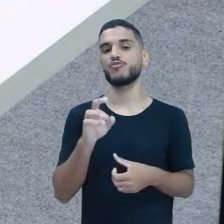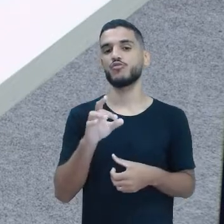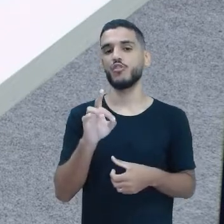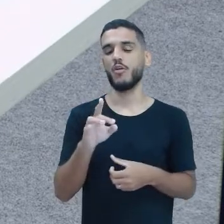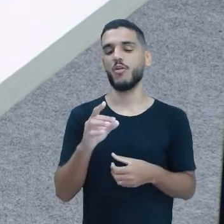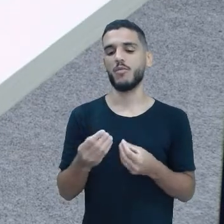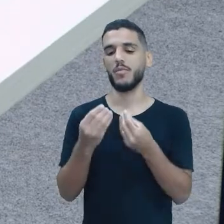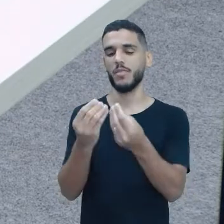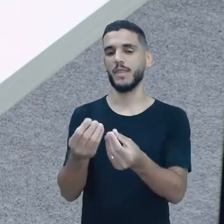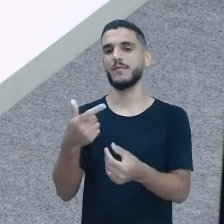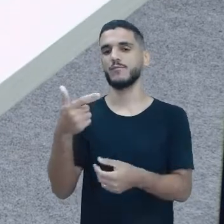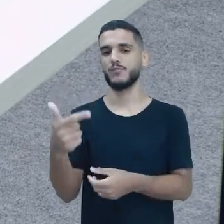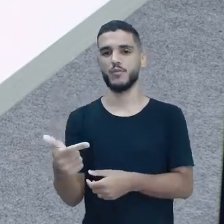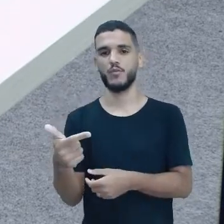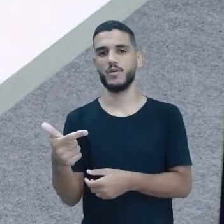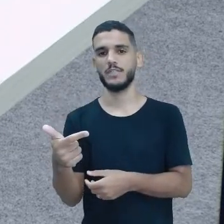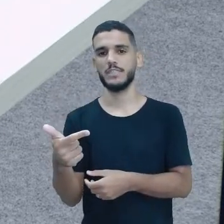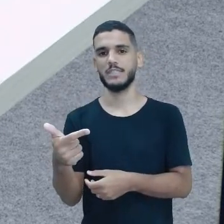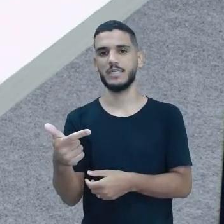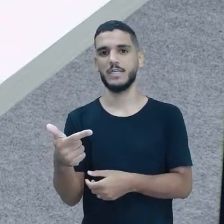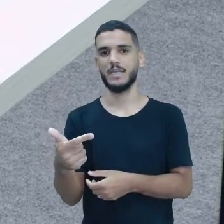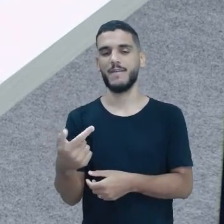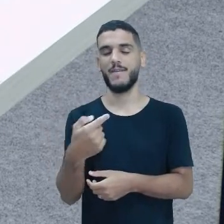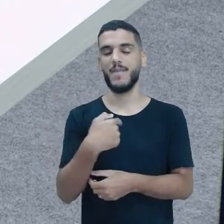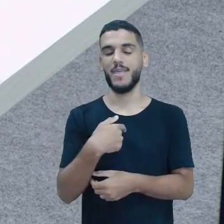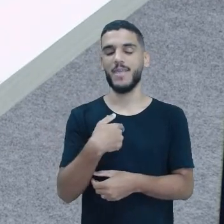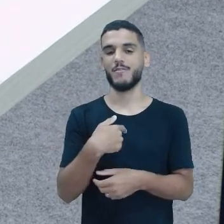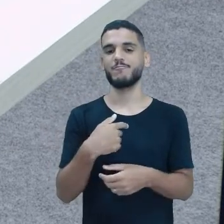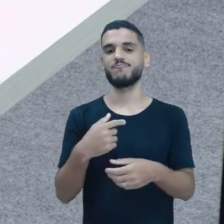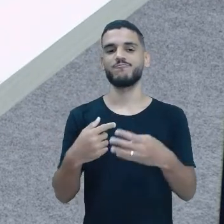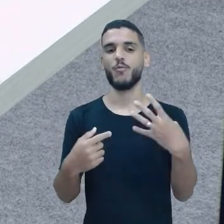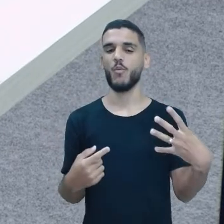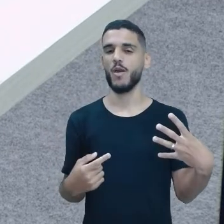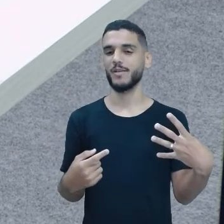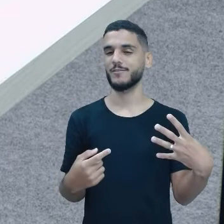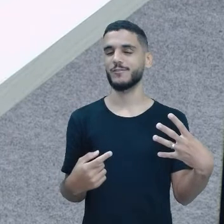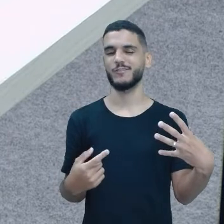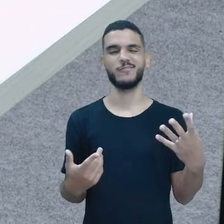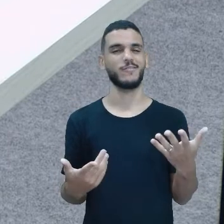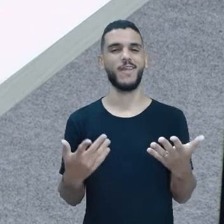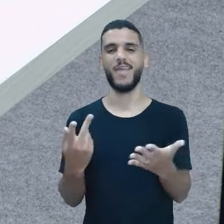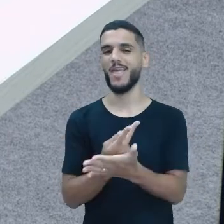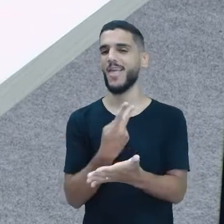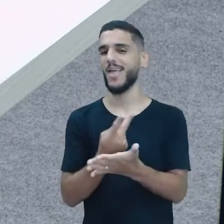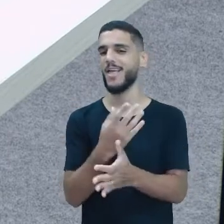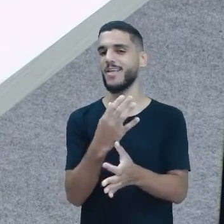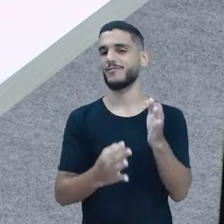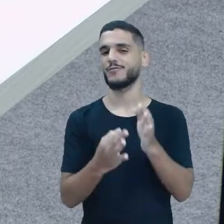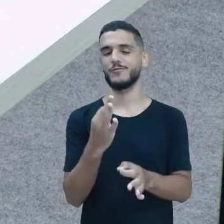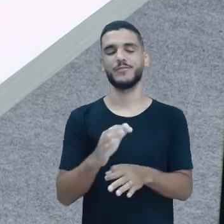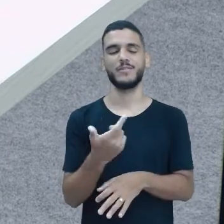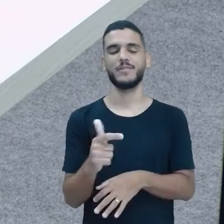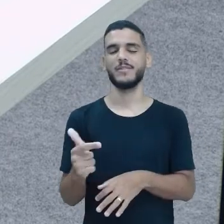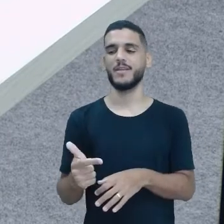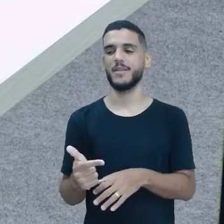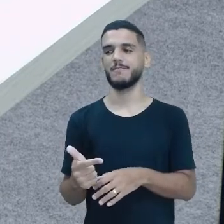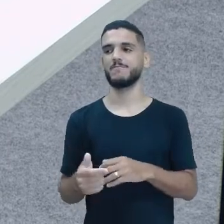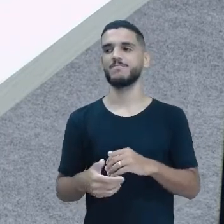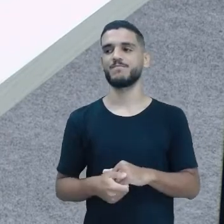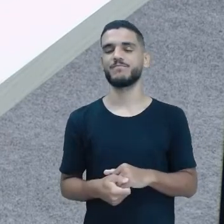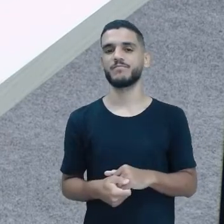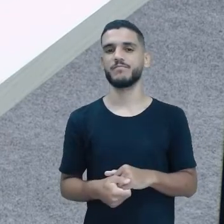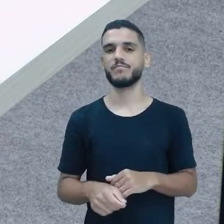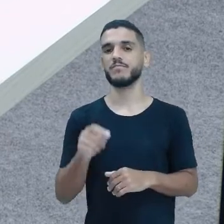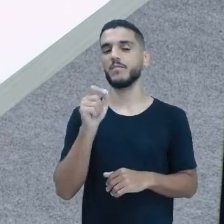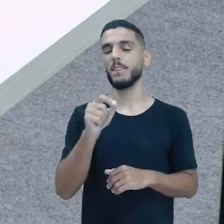com 4. Essa divisão não foi justa. Aqui eu não consegui dar a metade para ela. Mas o que eu preciso fazer para que